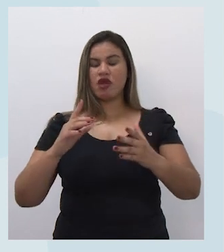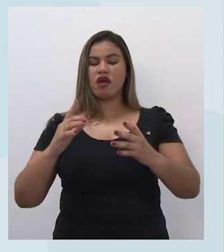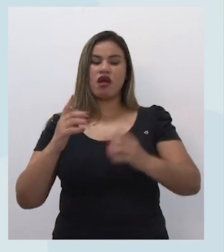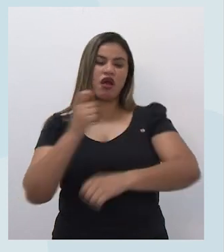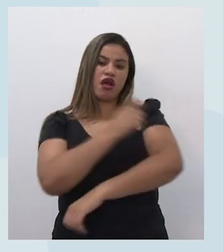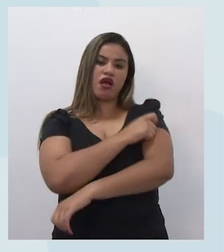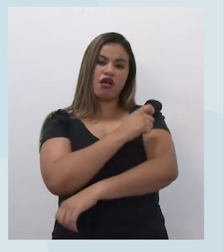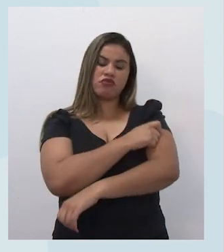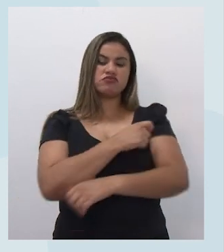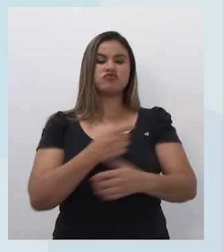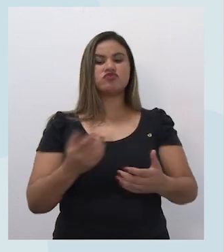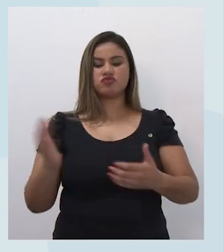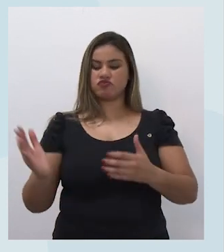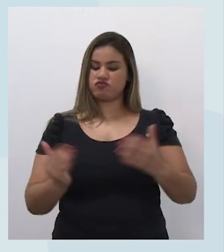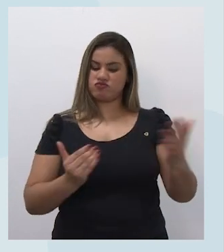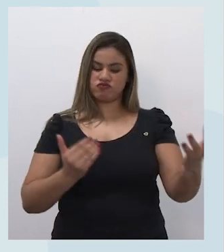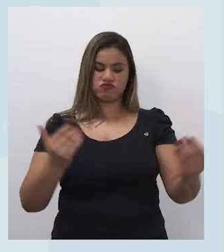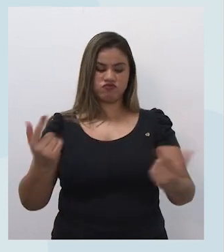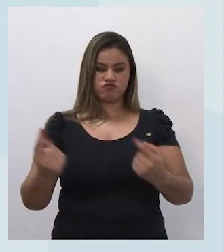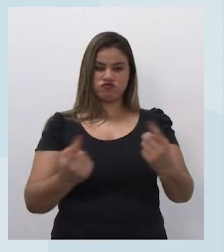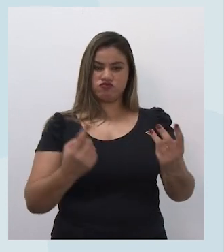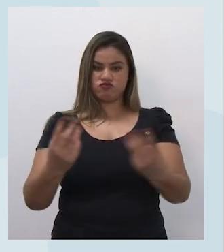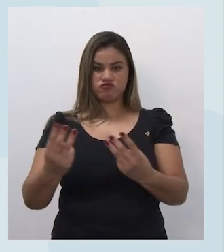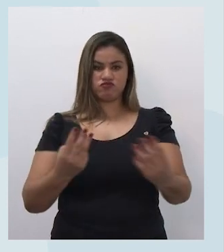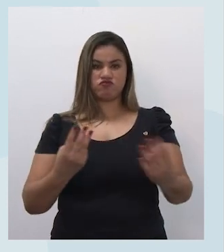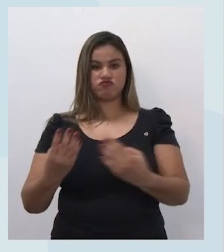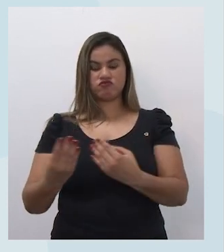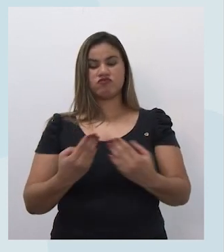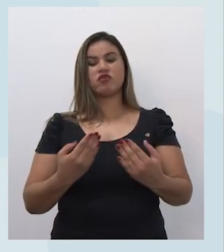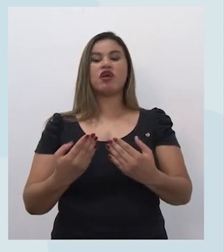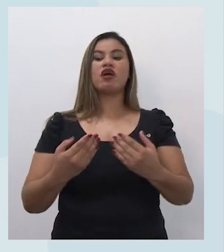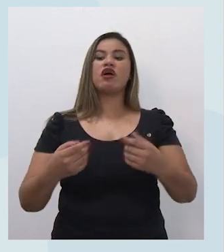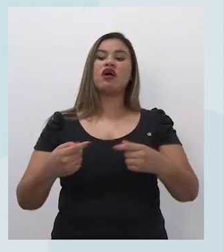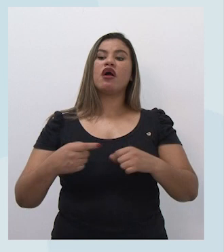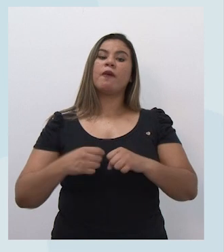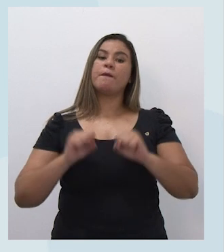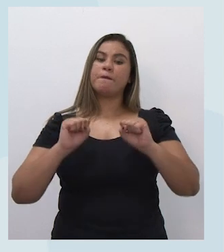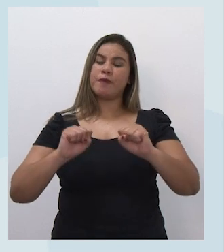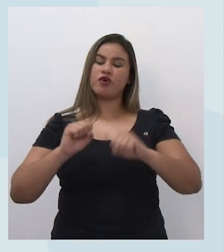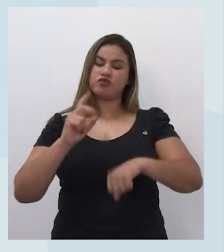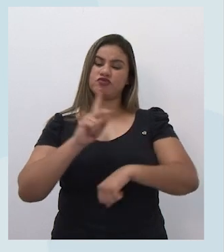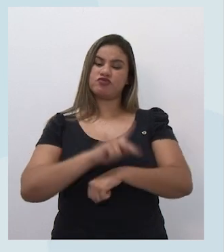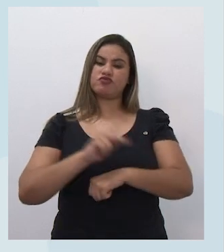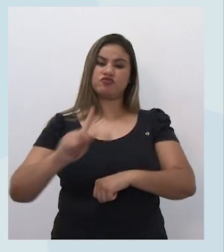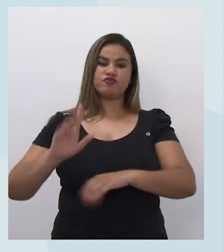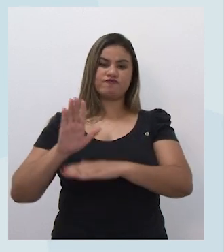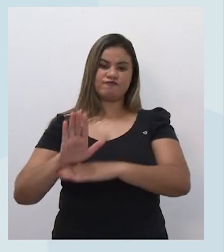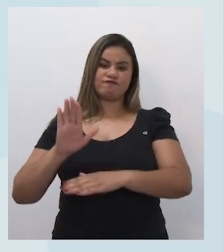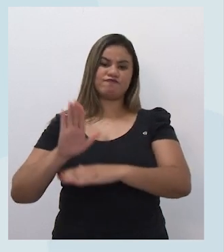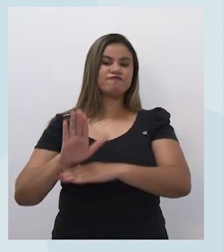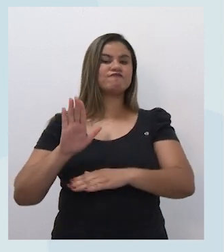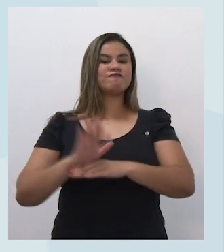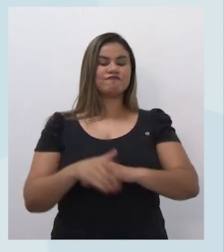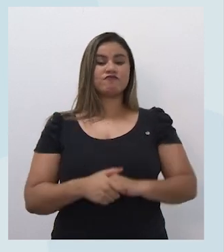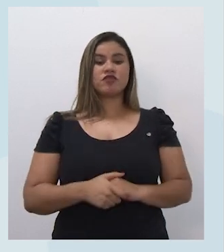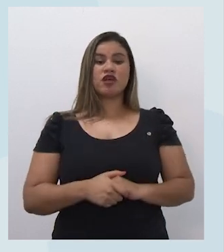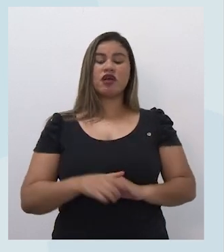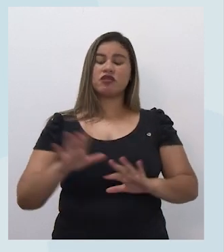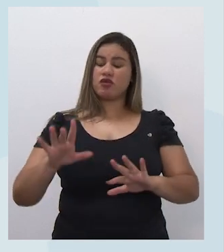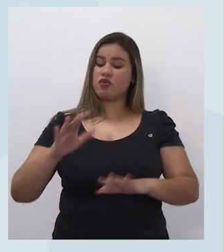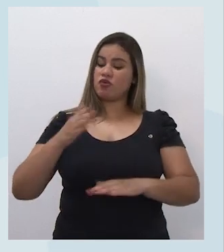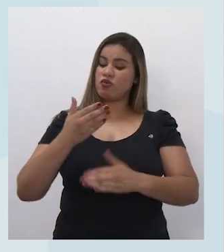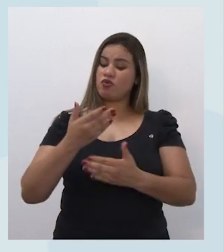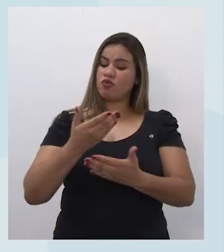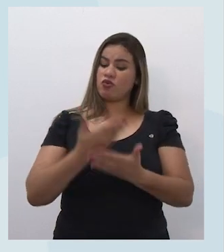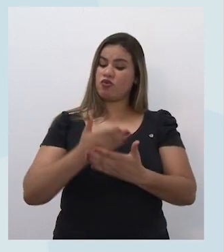para discutir o projeto, pedir auxílio para qualquer educador, não apenas ao tutor. Então, é importante deixar claro para o estudante que ele pode,